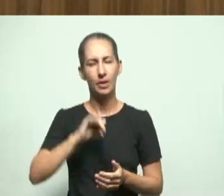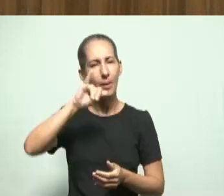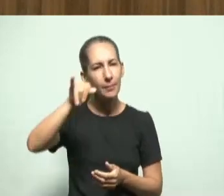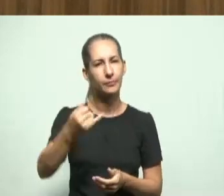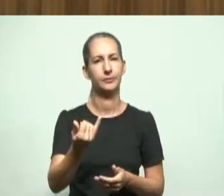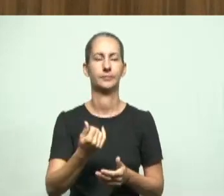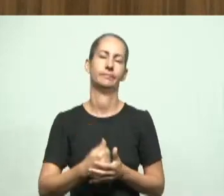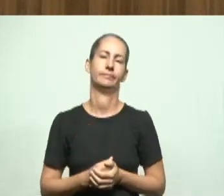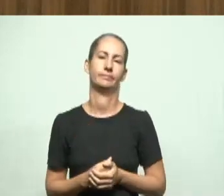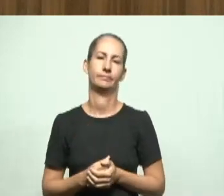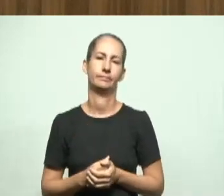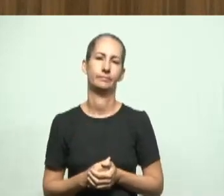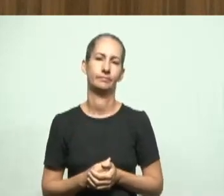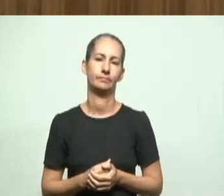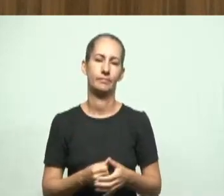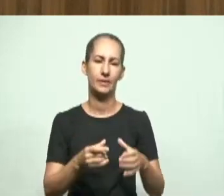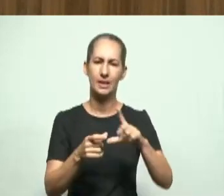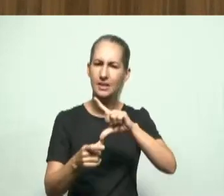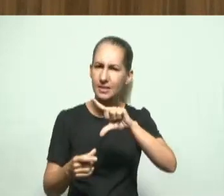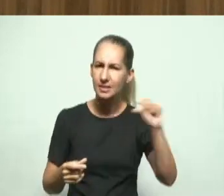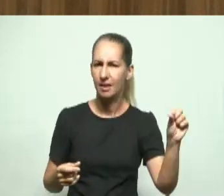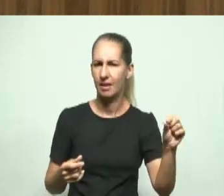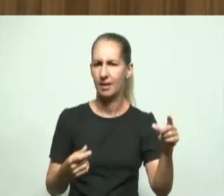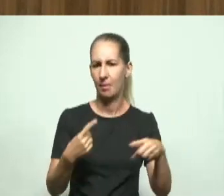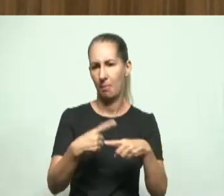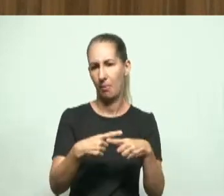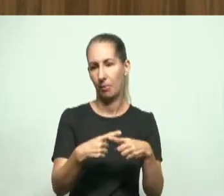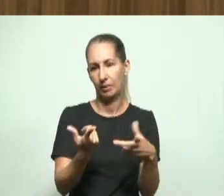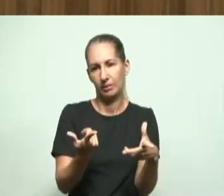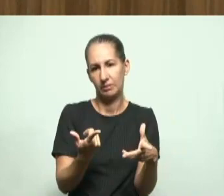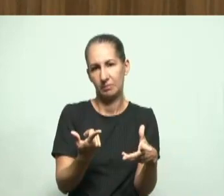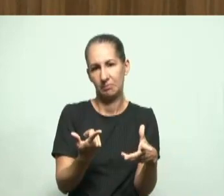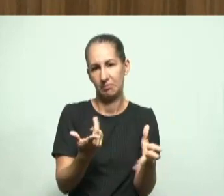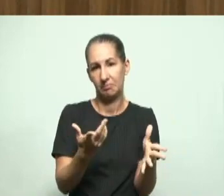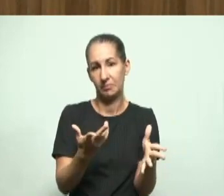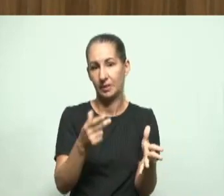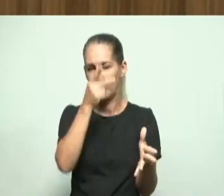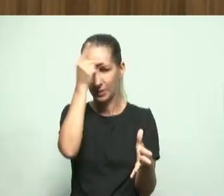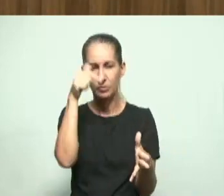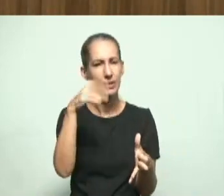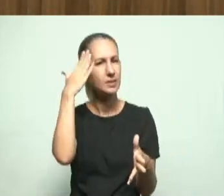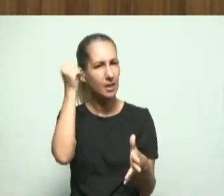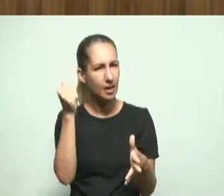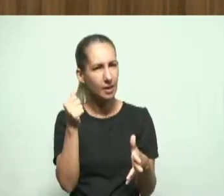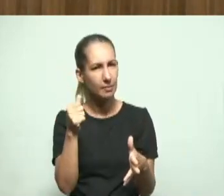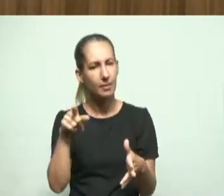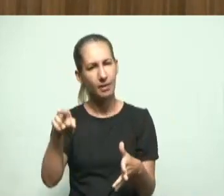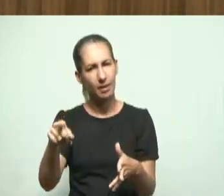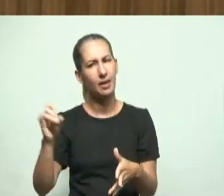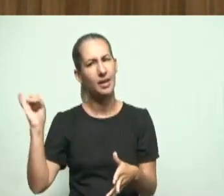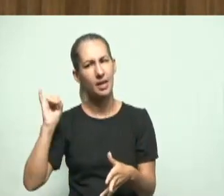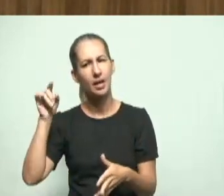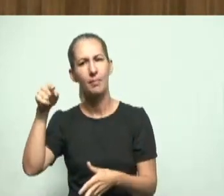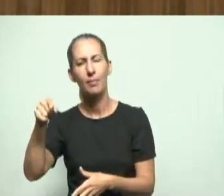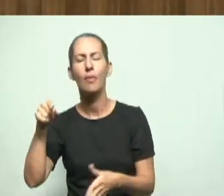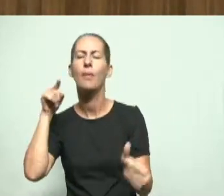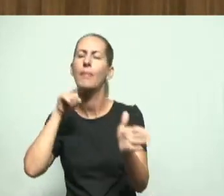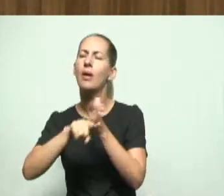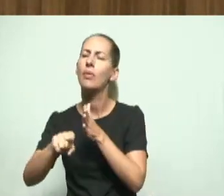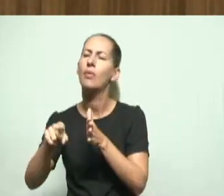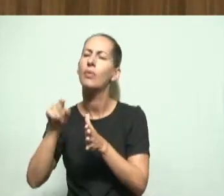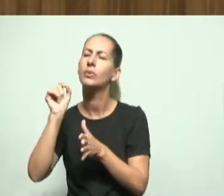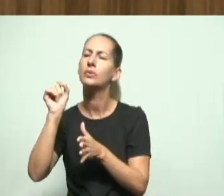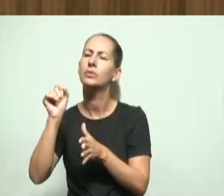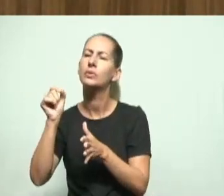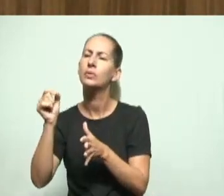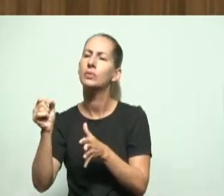aproveitando, saindo de outras regiões, porque está queimado, indo lá para a Zona Norte, para o bairro de Igapó. Aí eu pergunto, me diga uma folha que